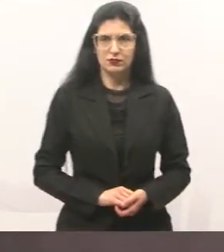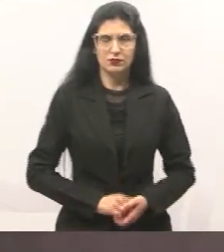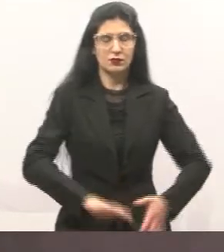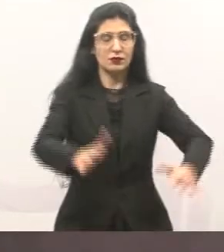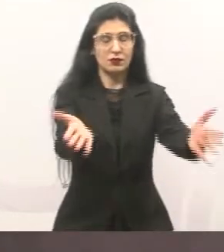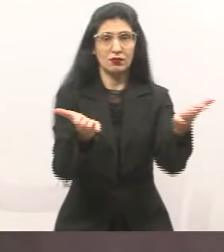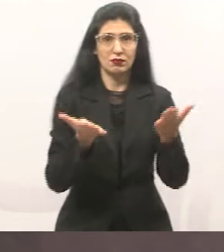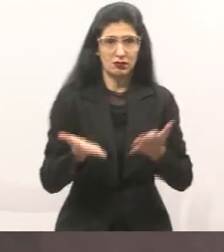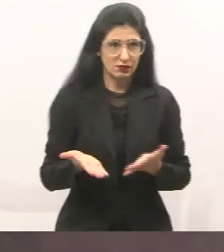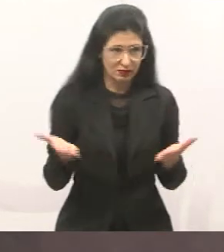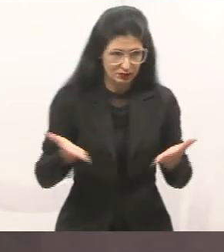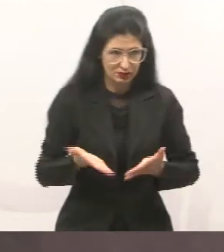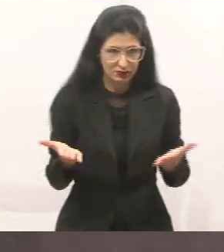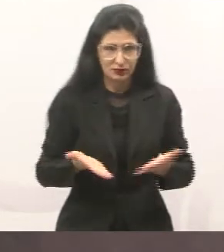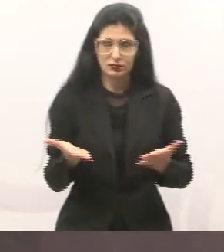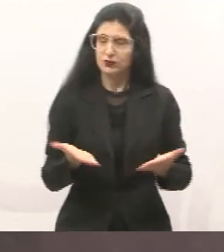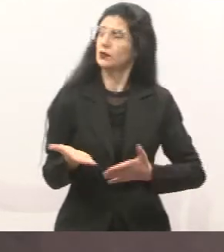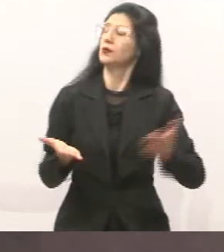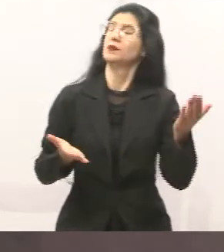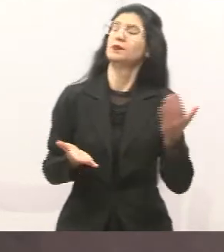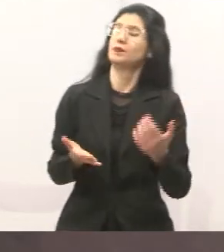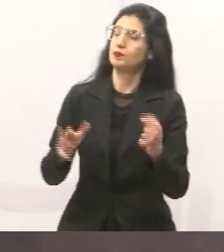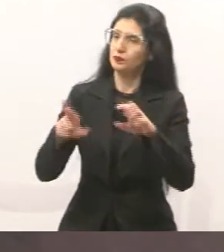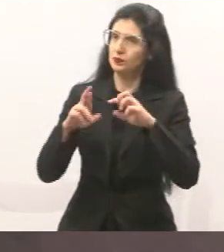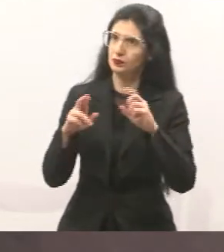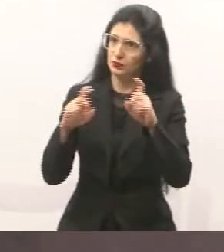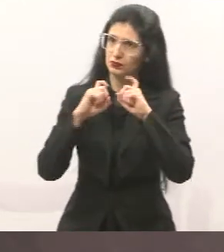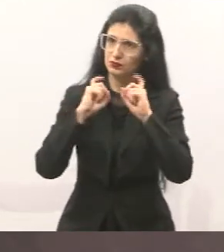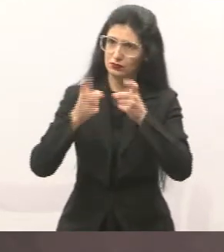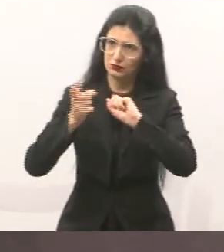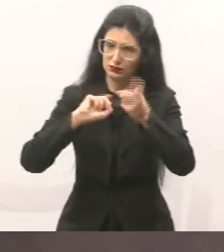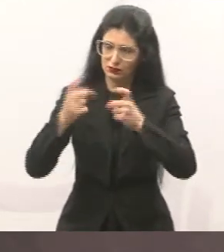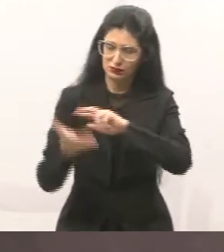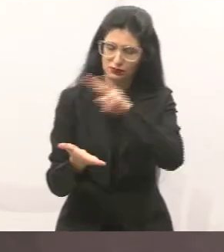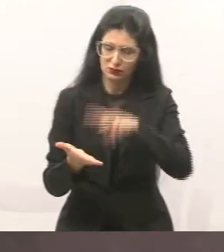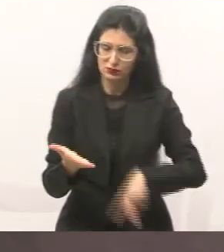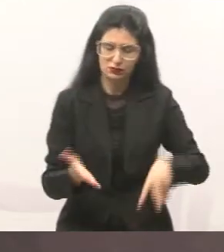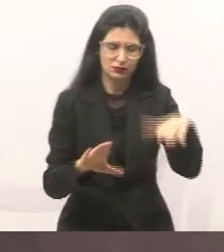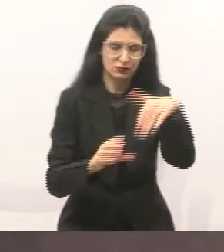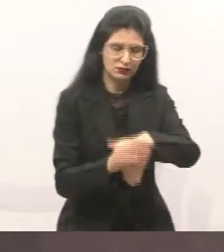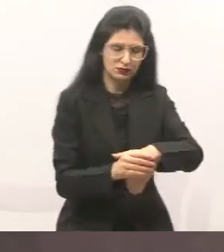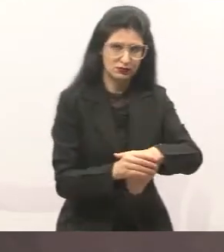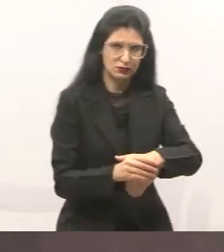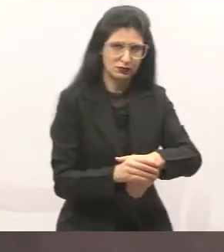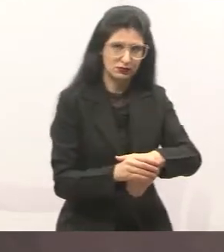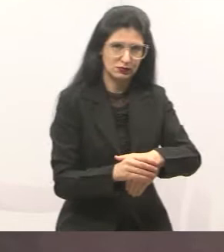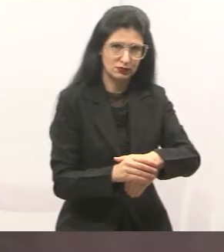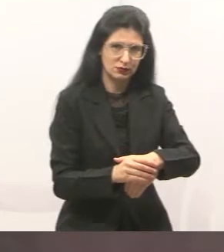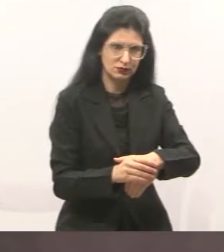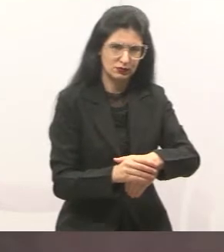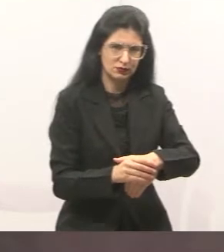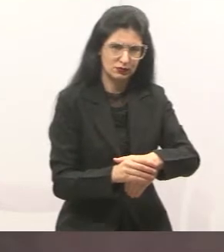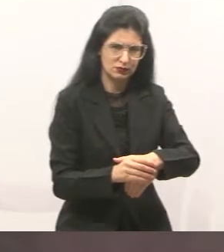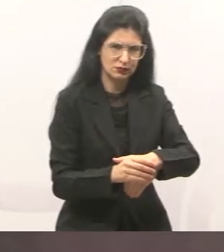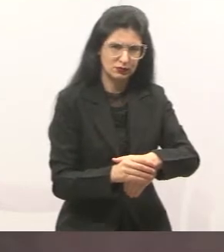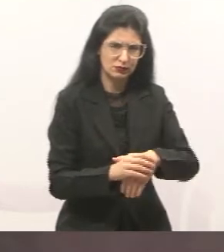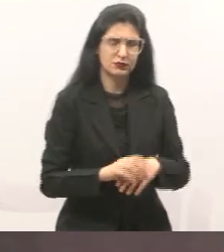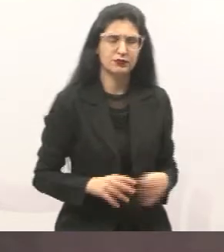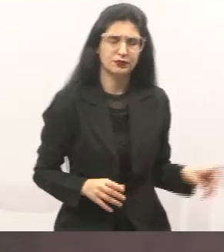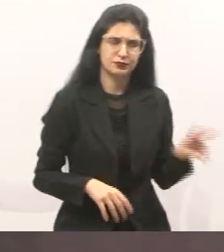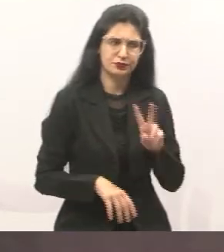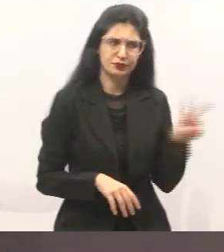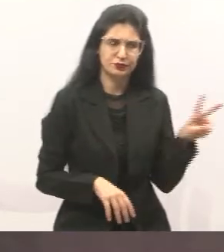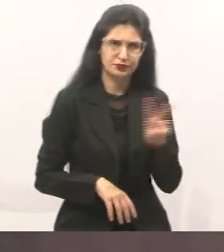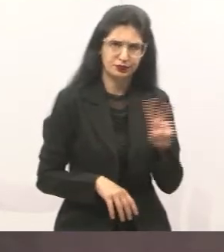Passaremos nesse instante a fase da sessão ordinária, em que serão lidos e votados, conforme disciplinado, os expedientes dos